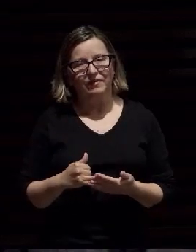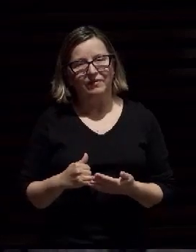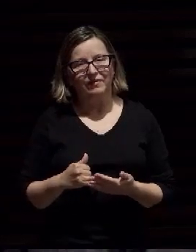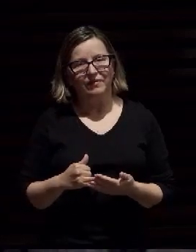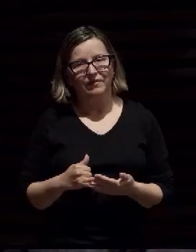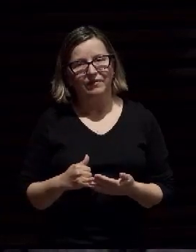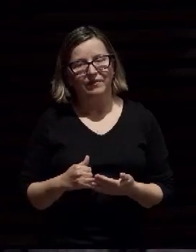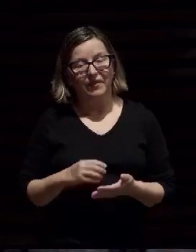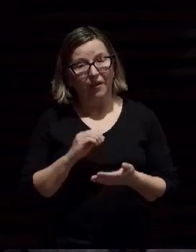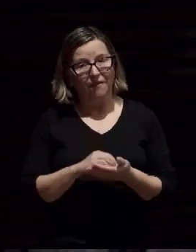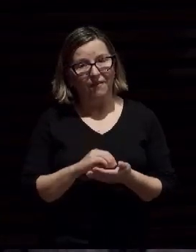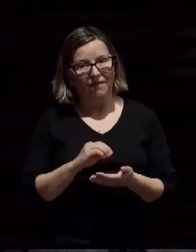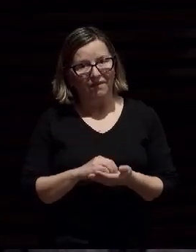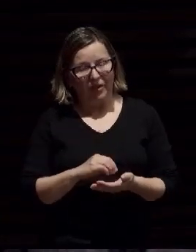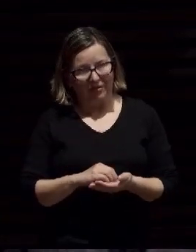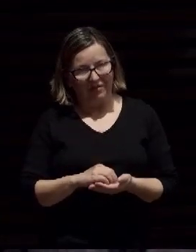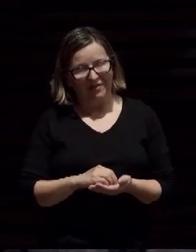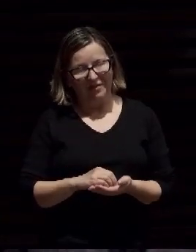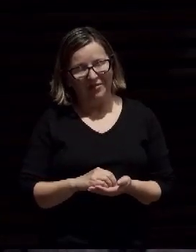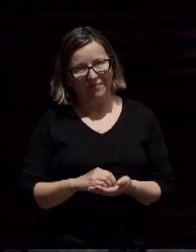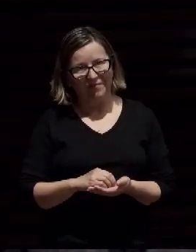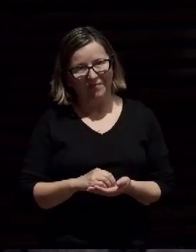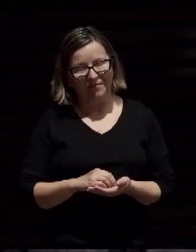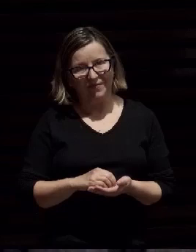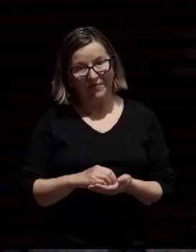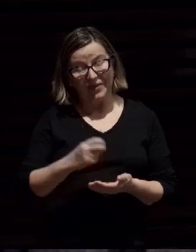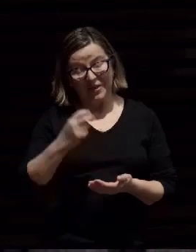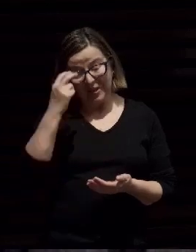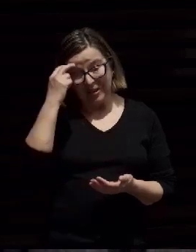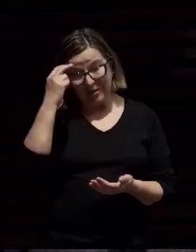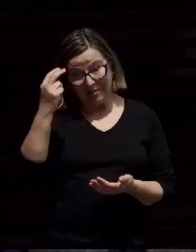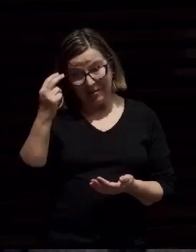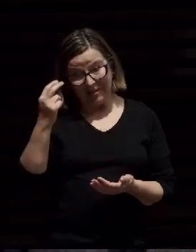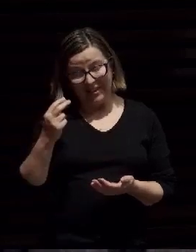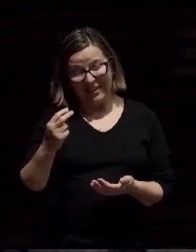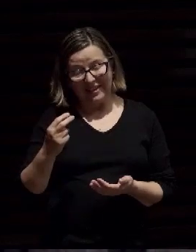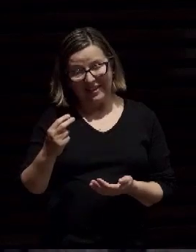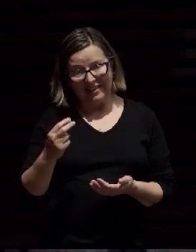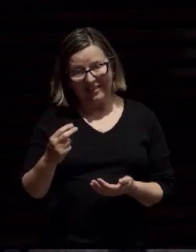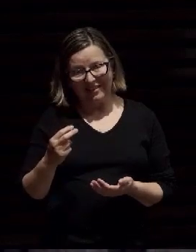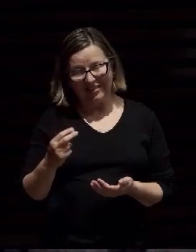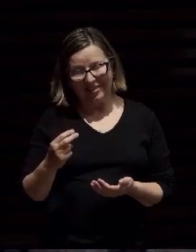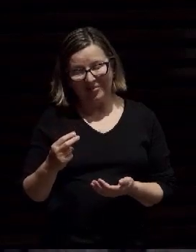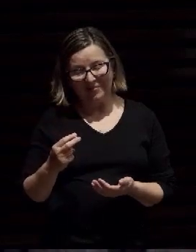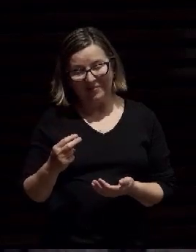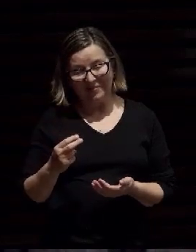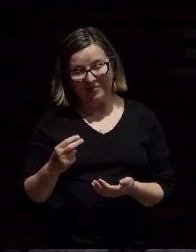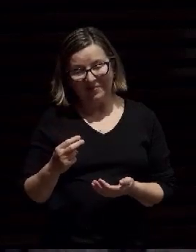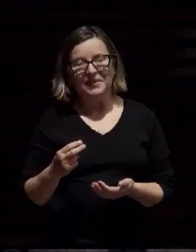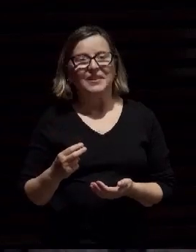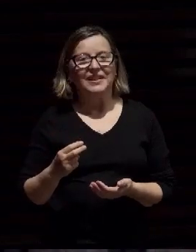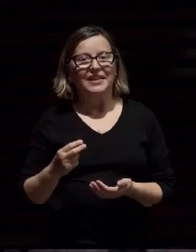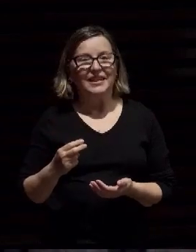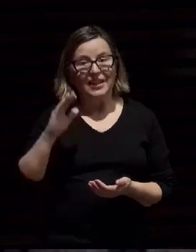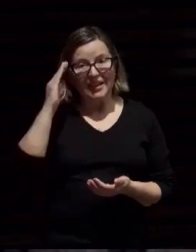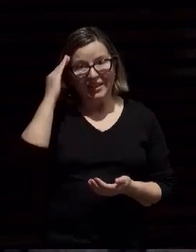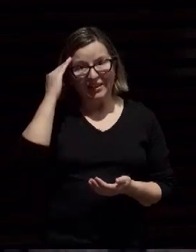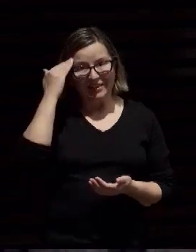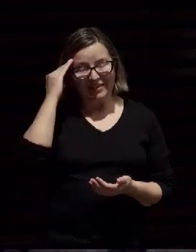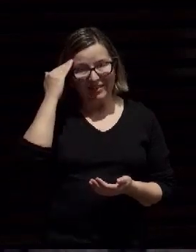dos discípulos de entender o significado da cruz,